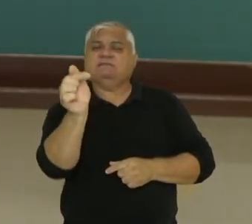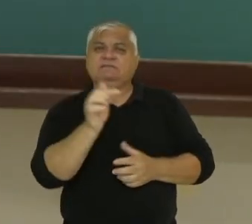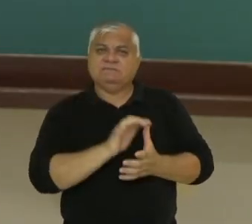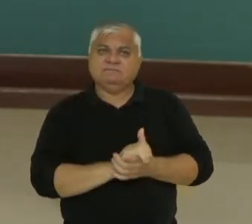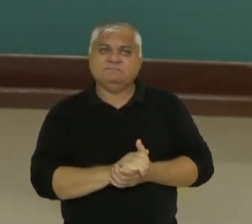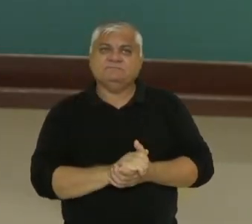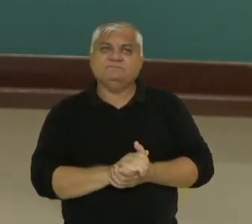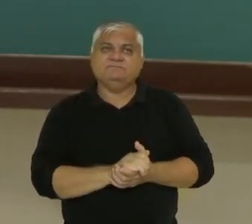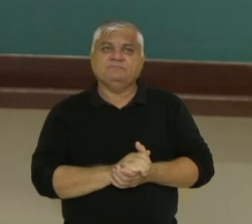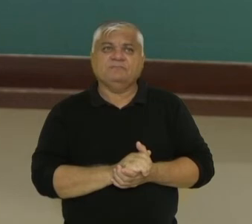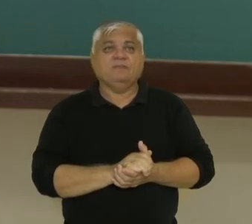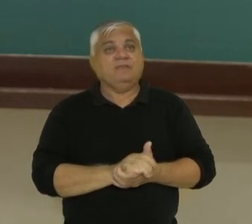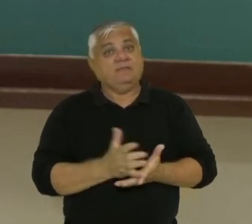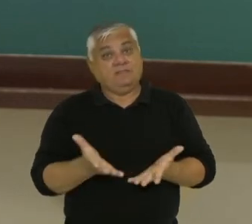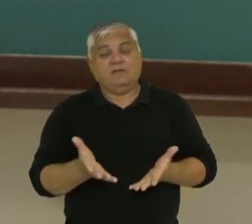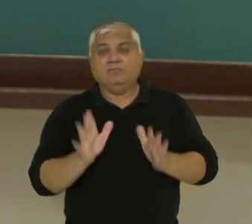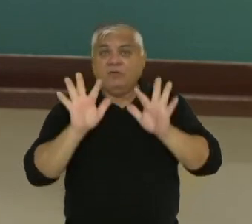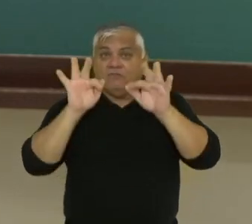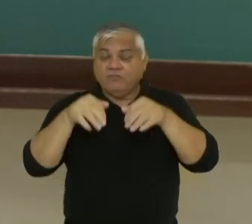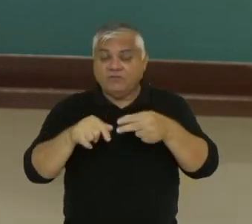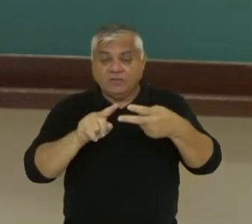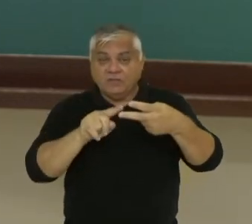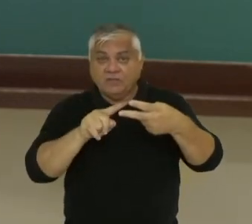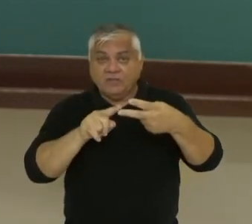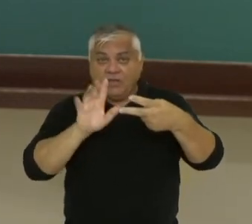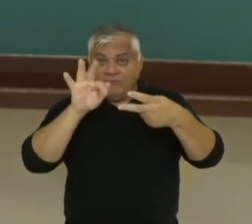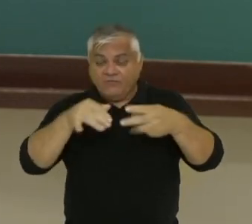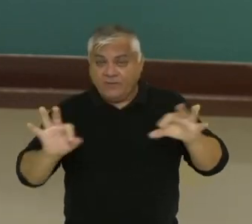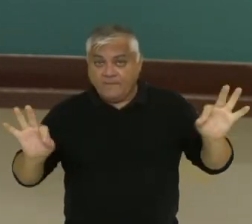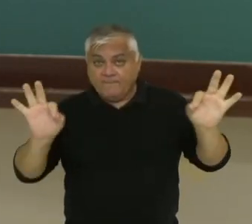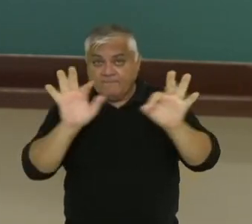225,67. Ou seja, no final do segundo ano, vou pegar o